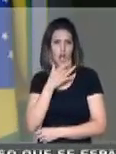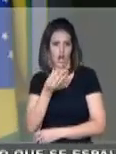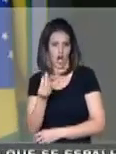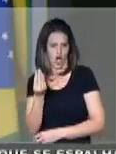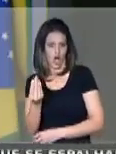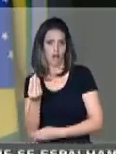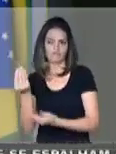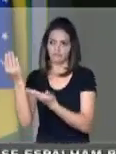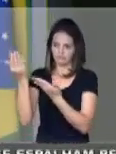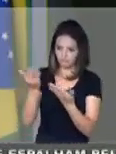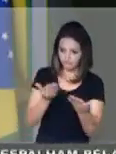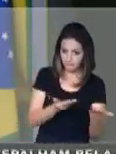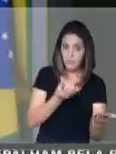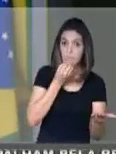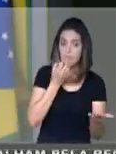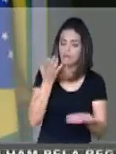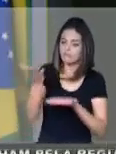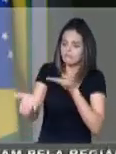precise receber bem?